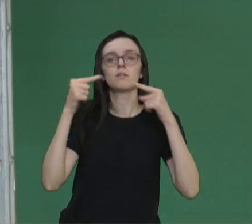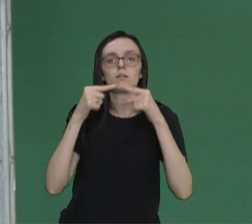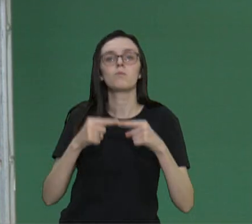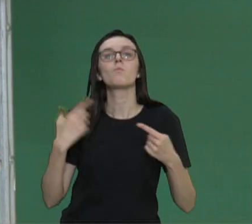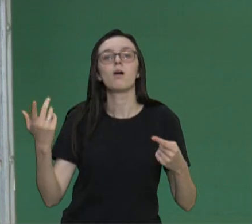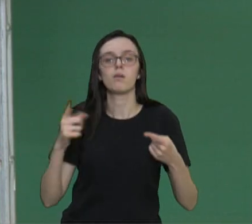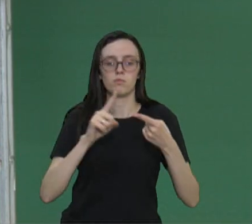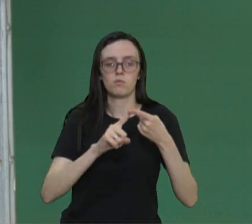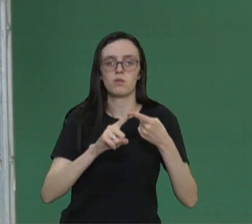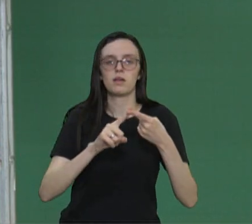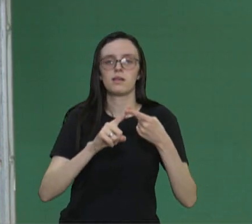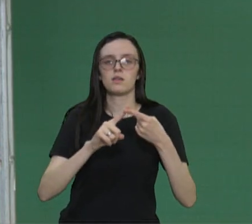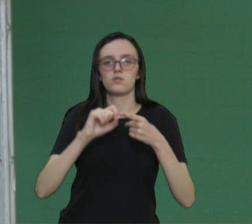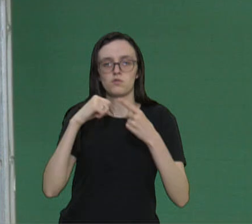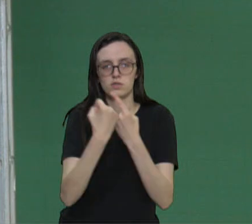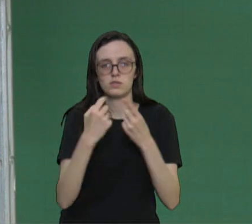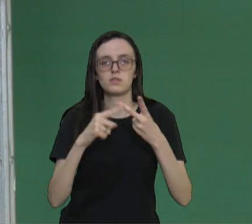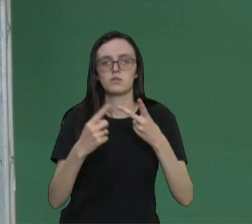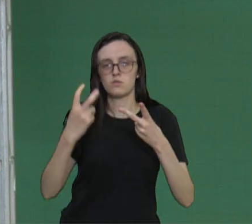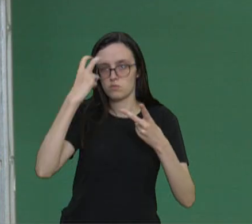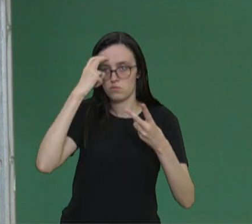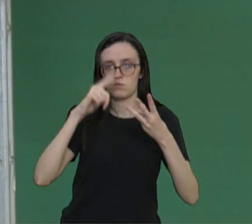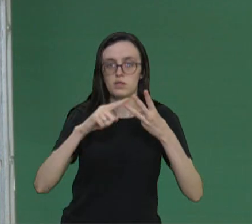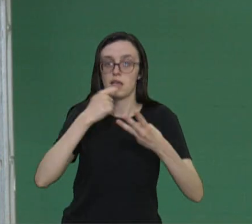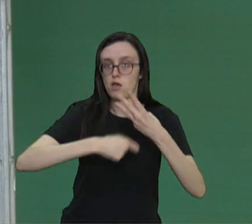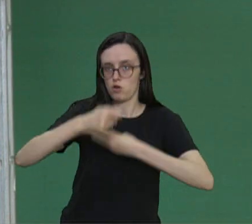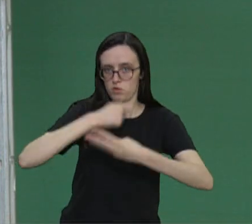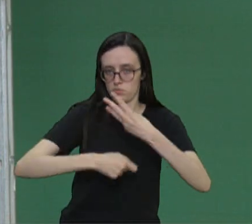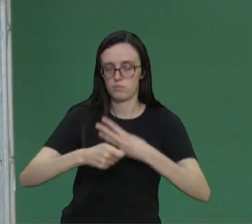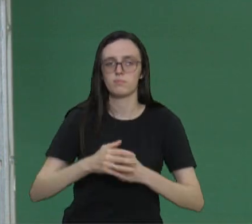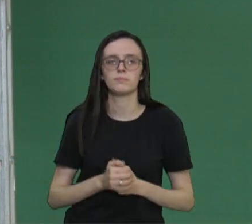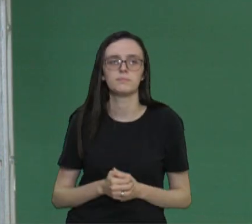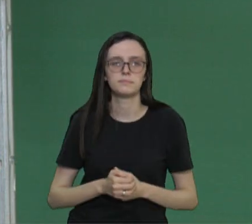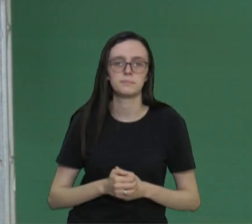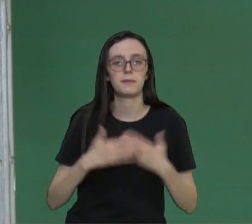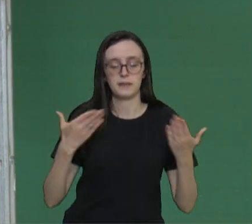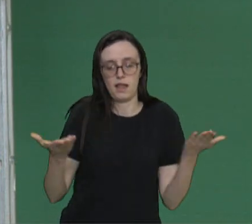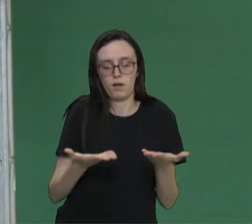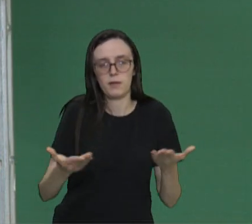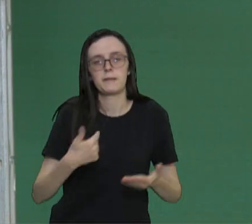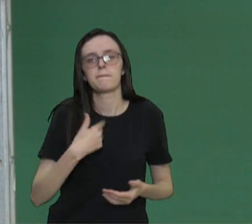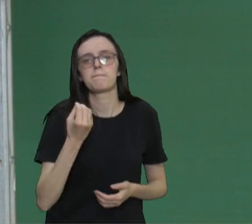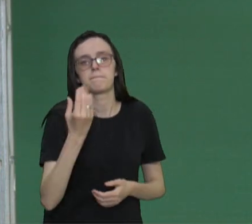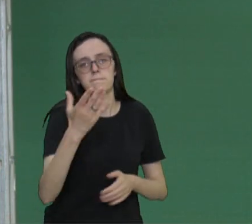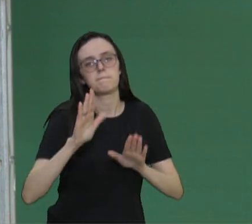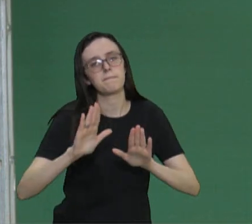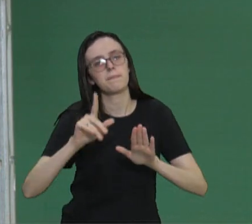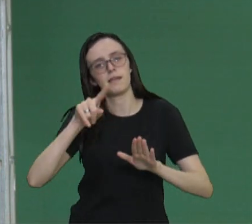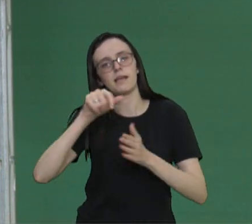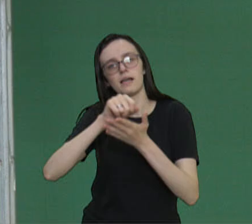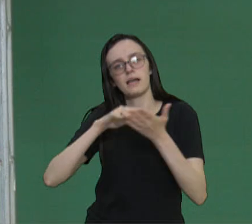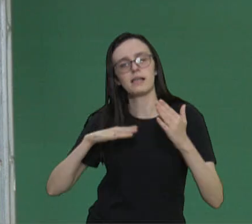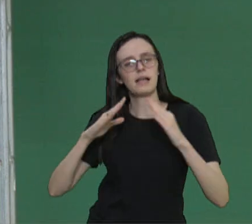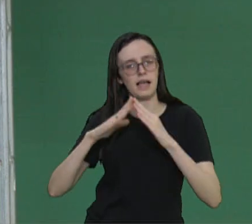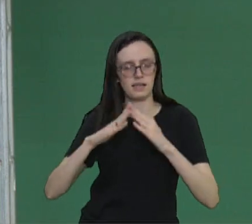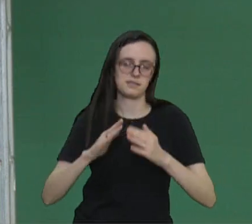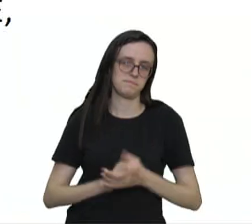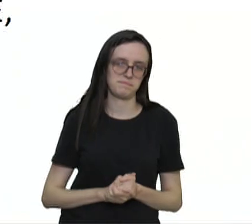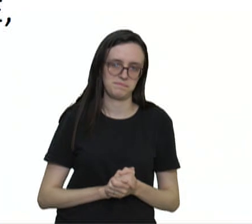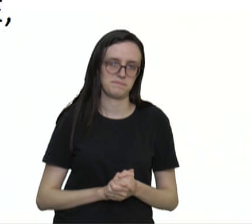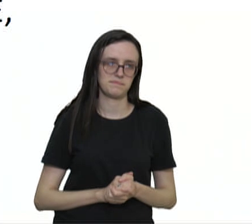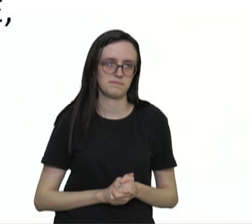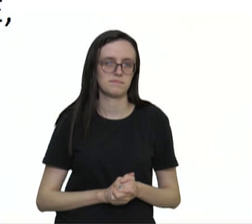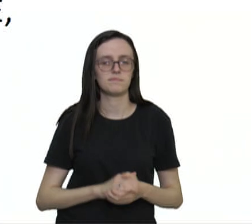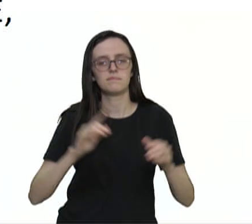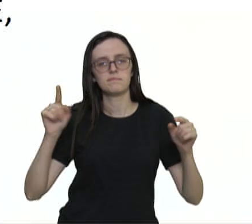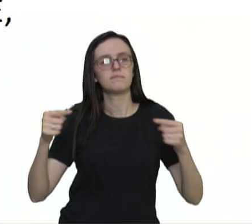critérios sociais, culturais e econômicos. Então agora eu deixo para vocês um exercício de casa. Então,